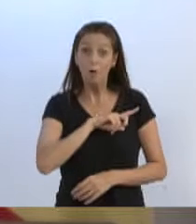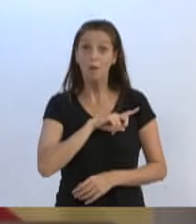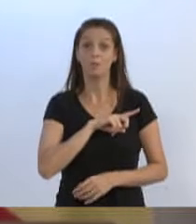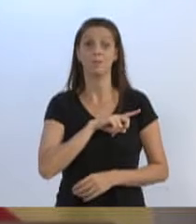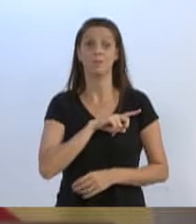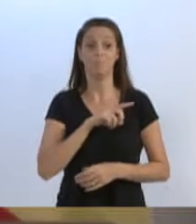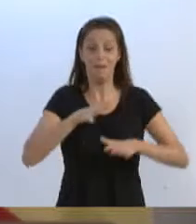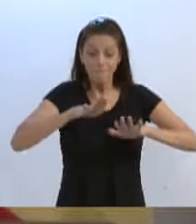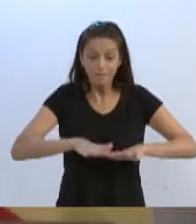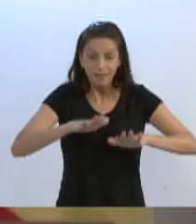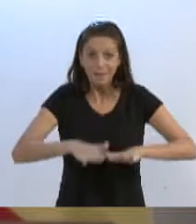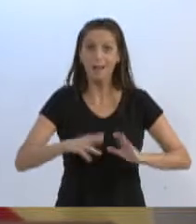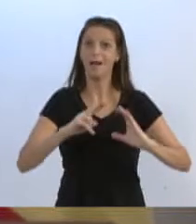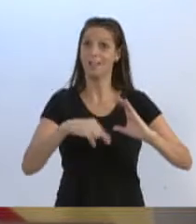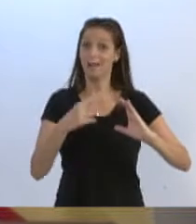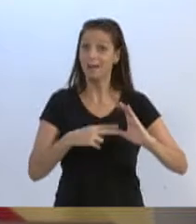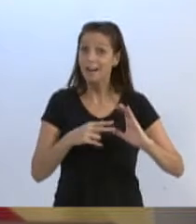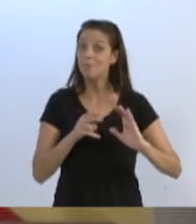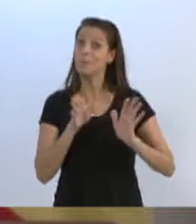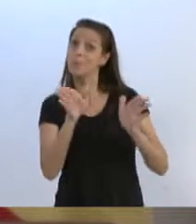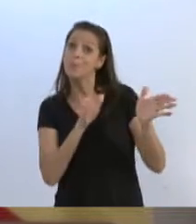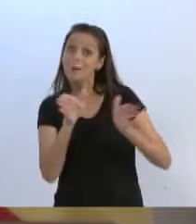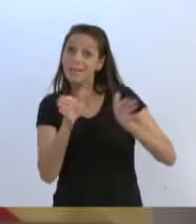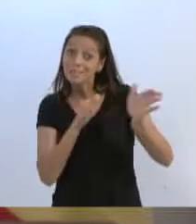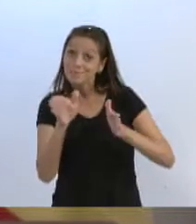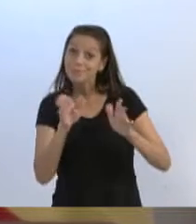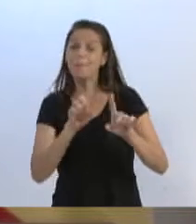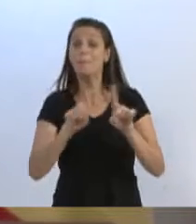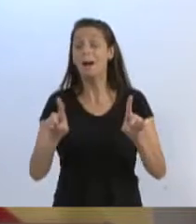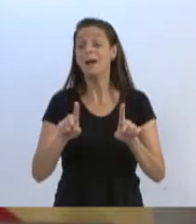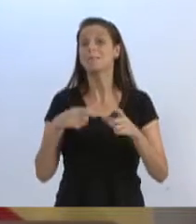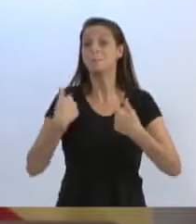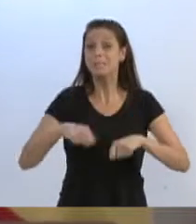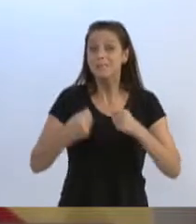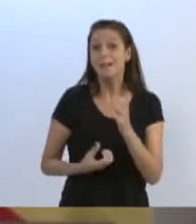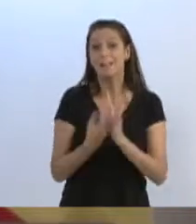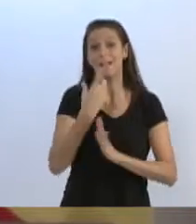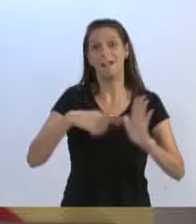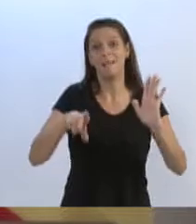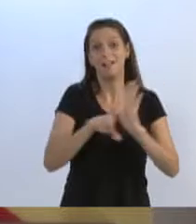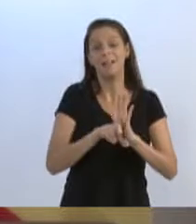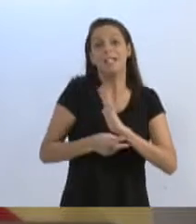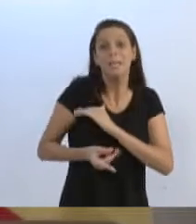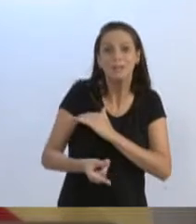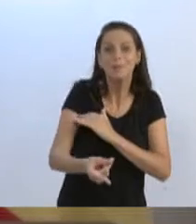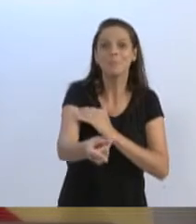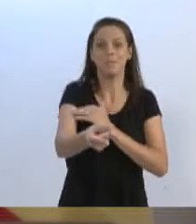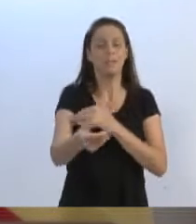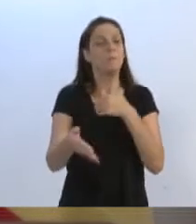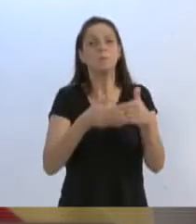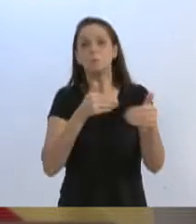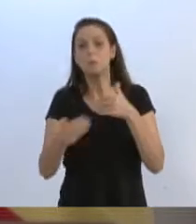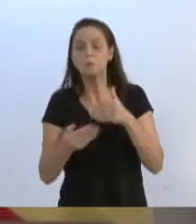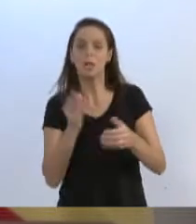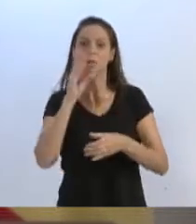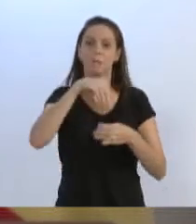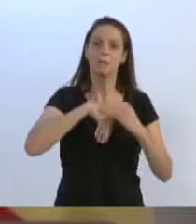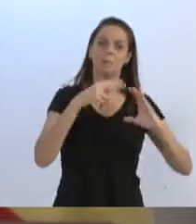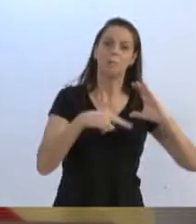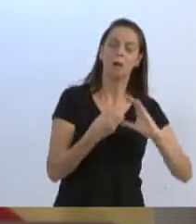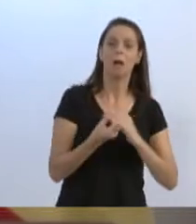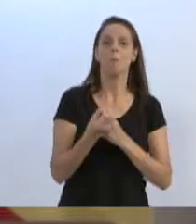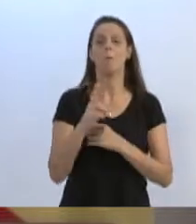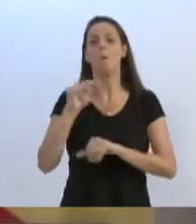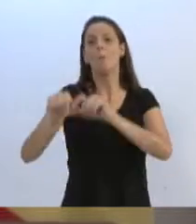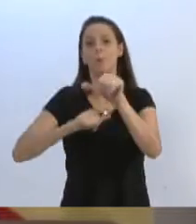aqui, mas as conquistas que a gente faz, a gente tem que lutar para elas serem institucionais, para que independentemente se a gente estiver aqui, não tiver, quem for prefeito da